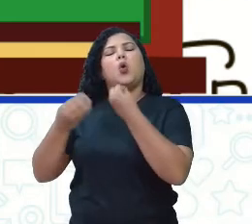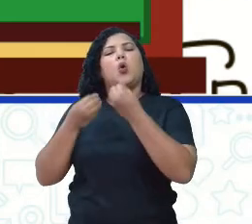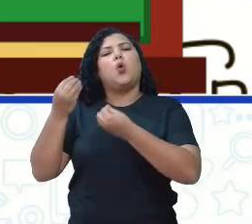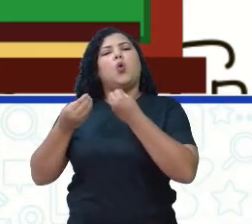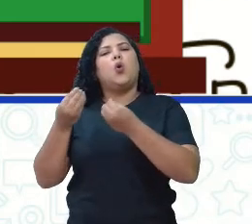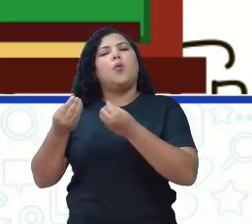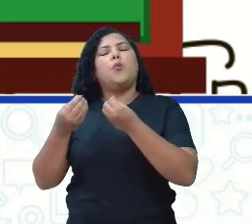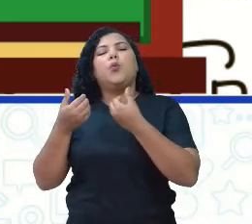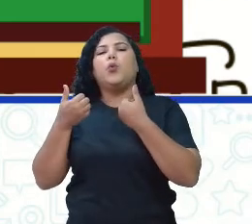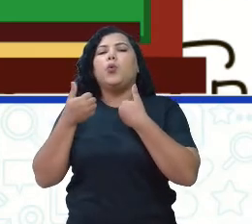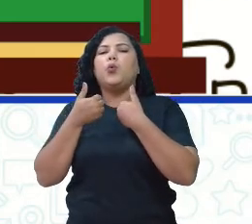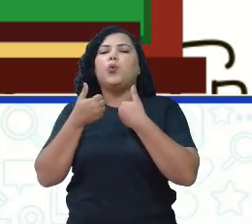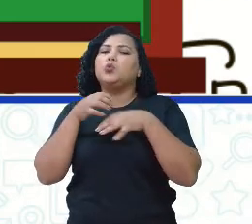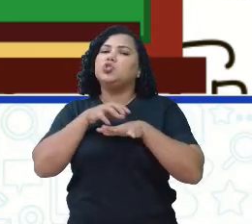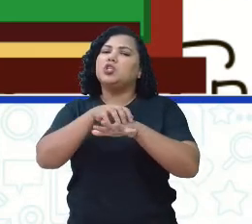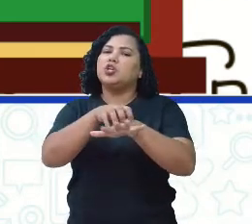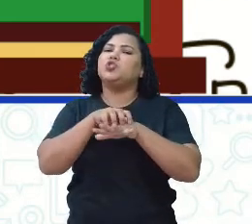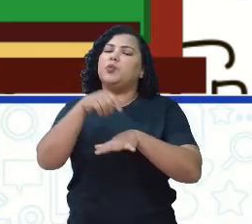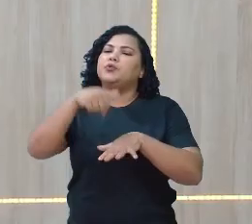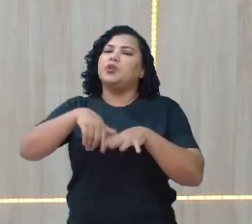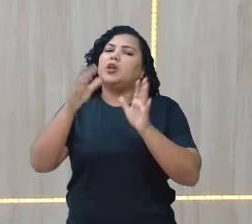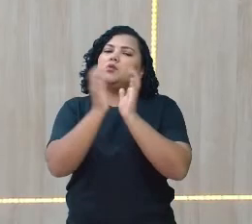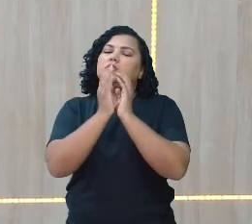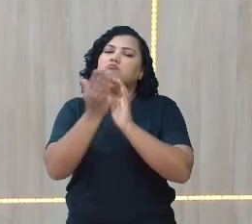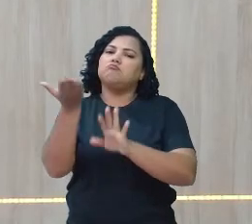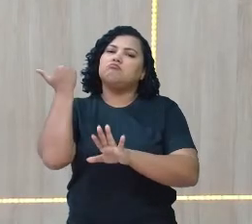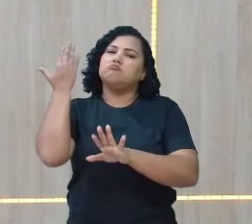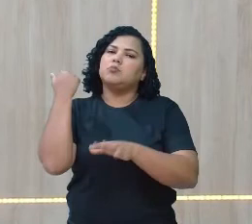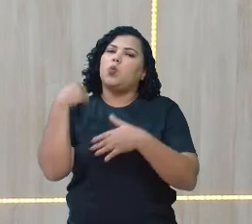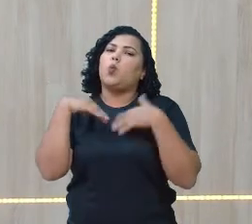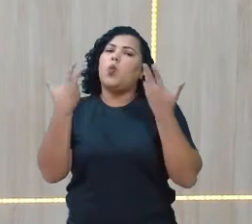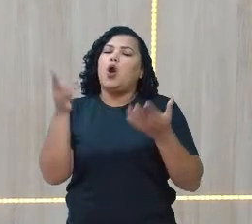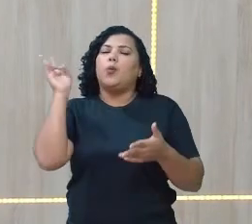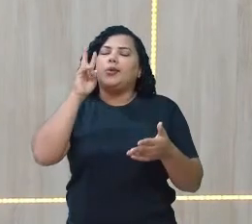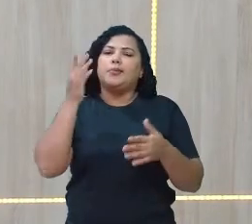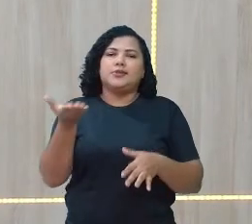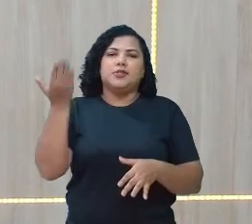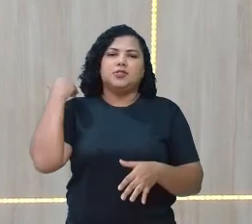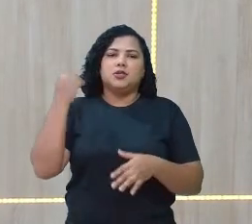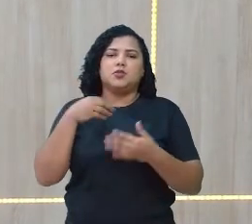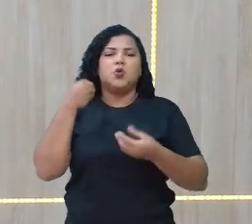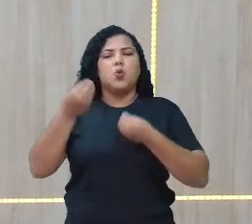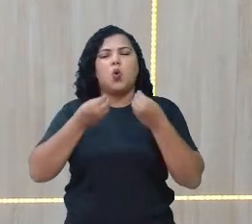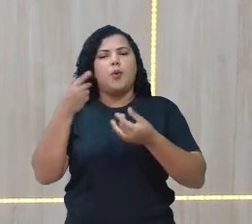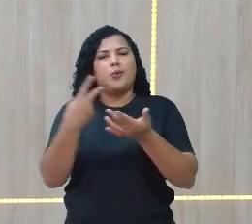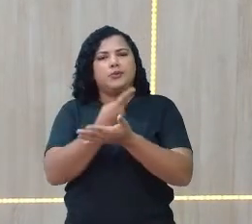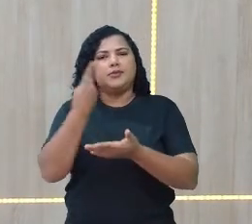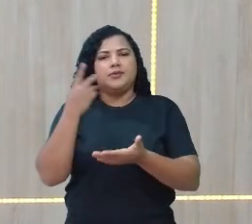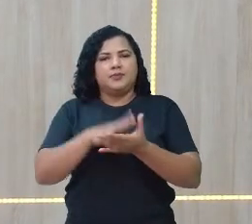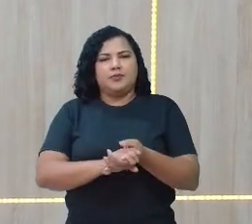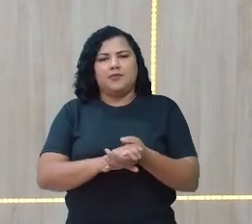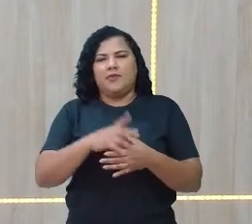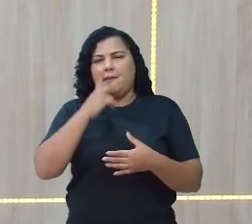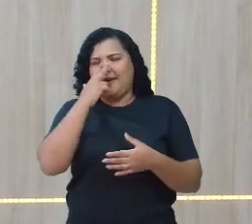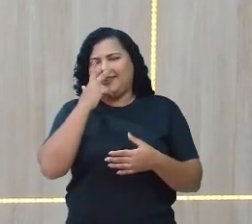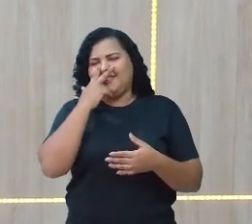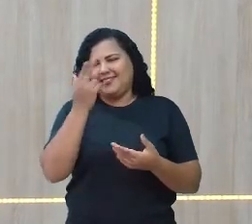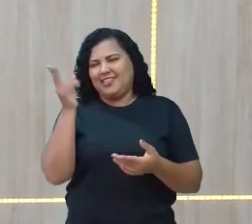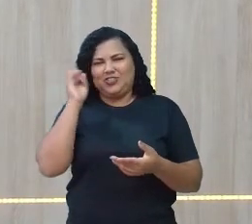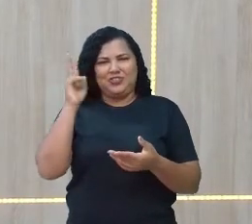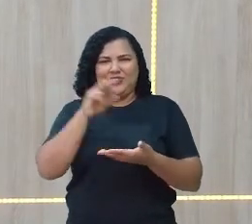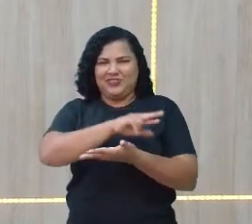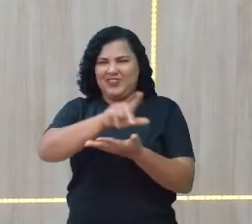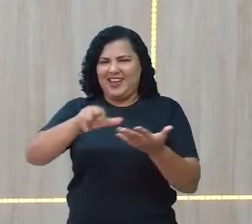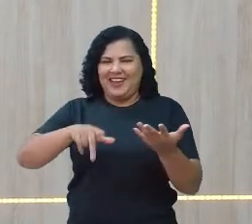no passado, quais são as lembranças dela de outros tempos, de décadas atrás, de como funcionava o transporte. Vai aparecer história sobre bonde,